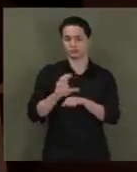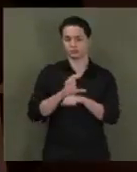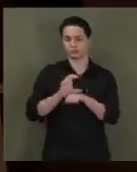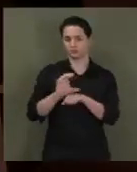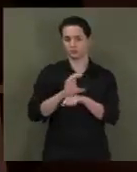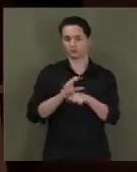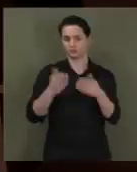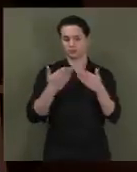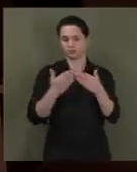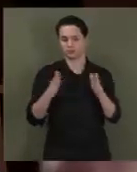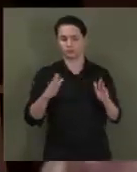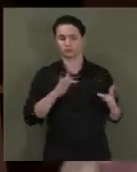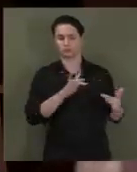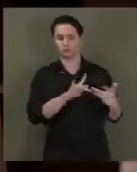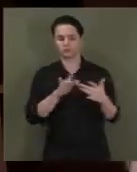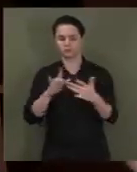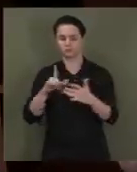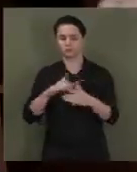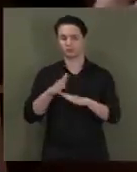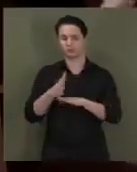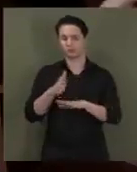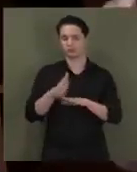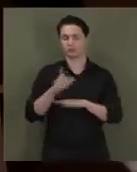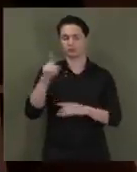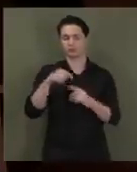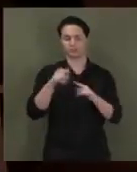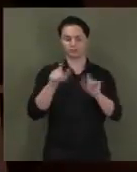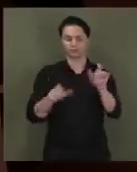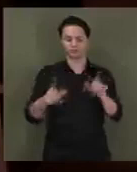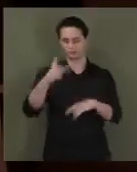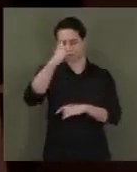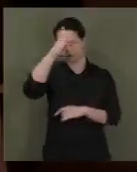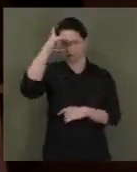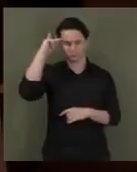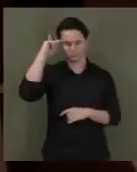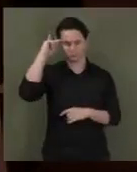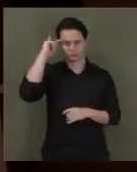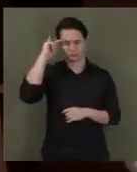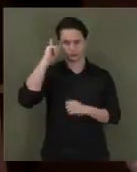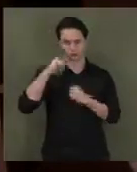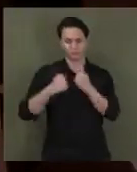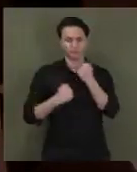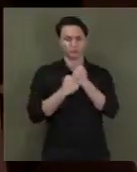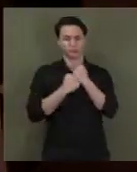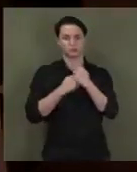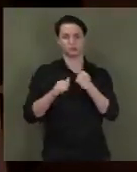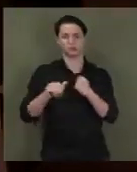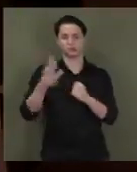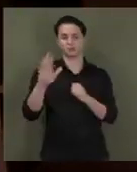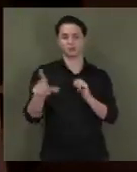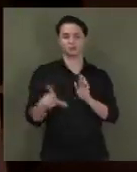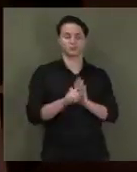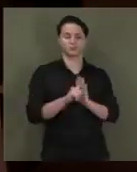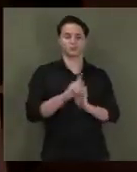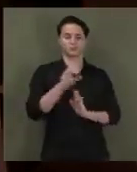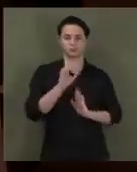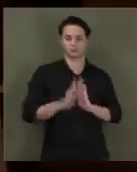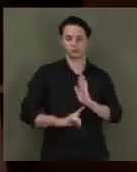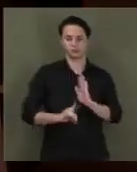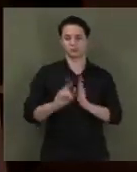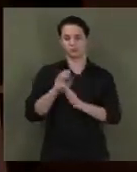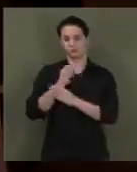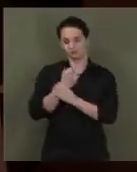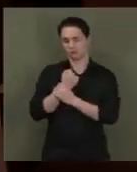abriu canais de participação para as pessoas, fortaleceu leis e direitos para